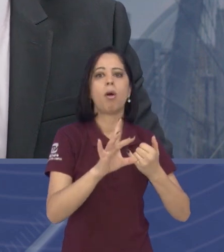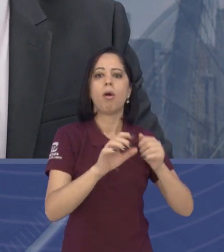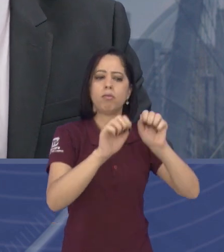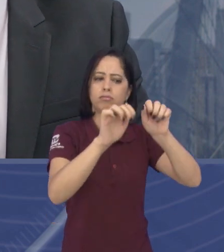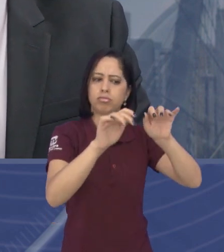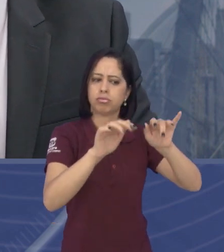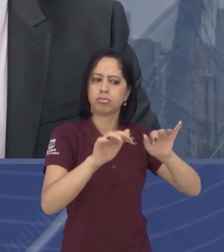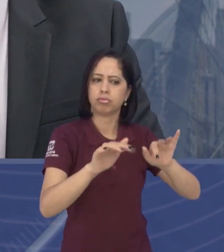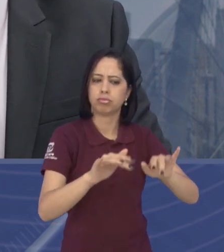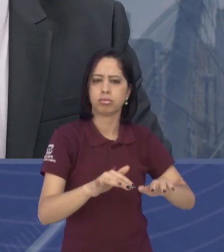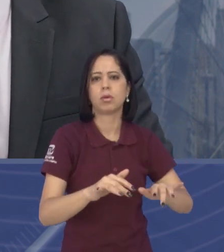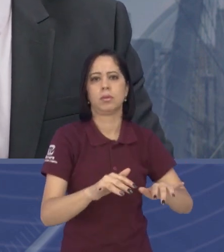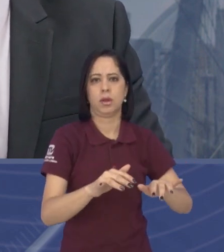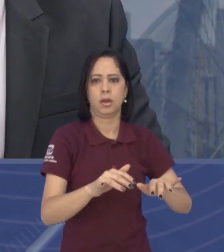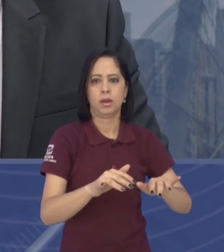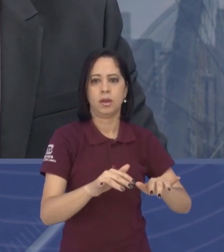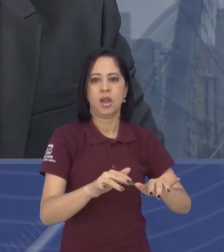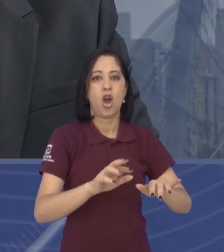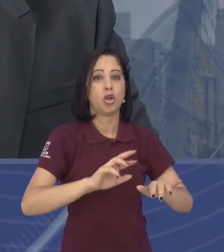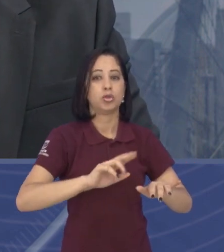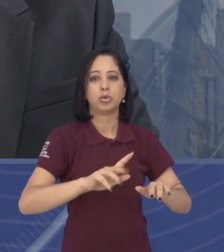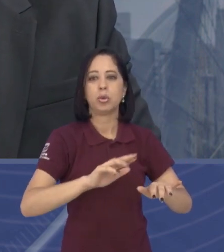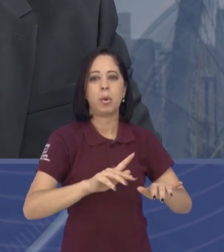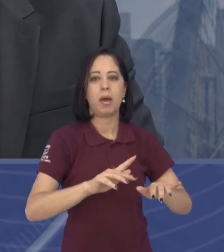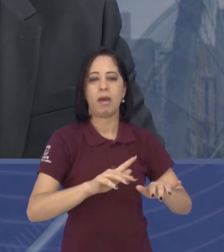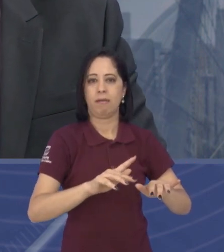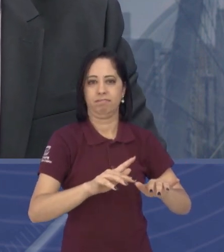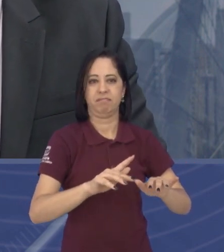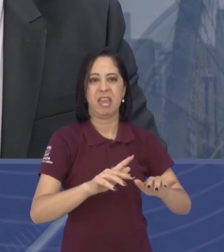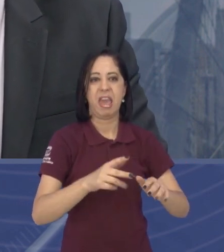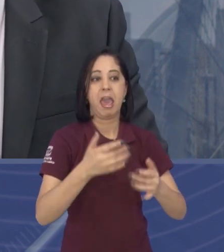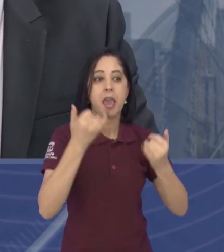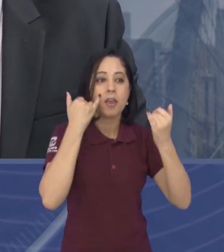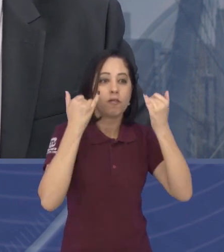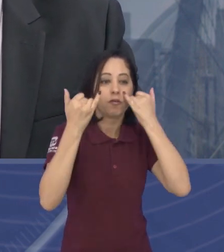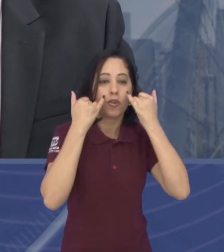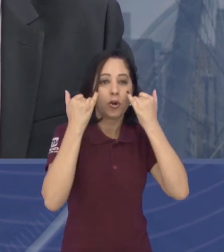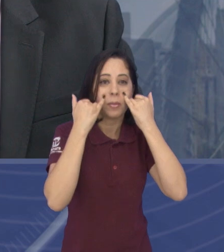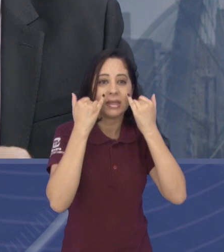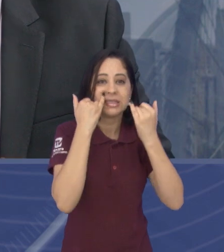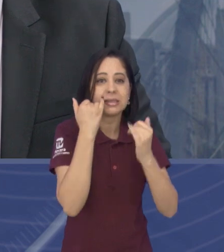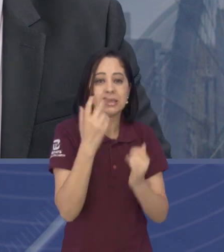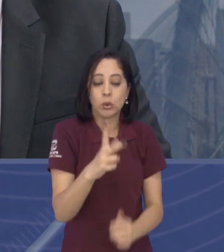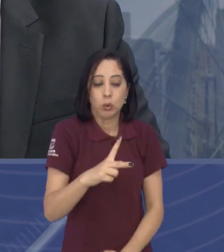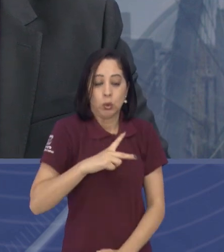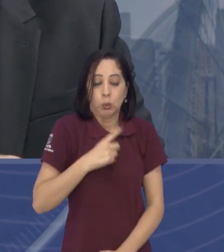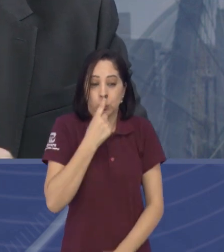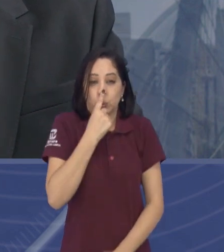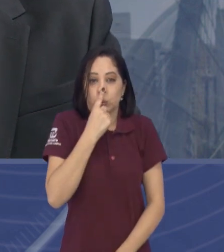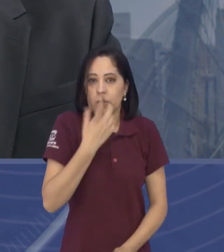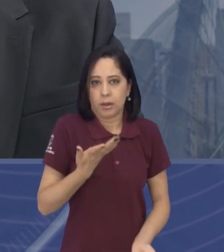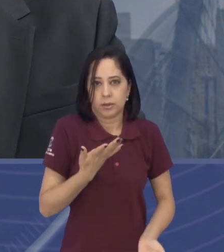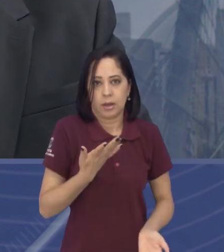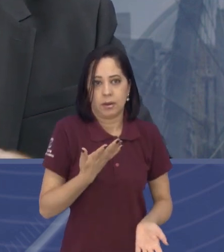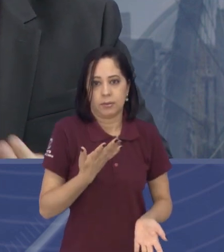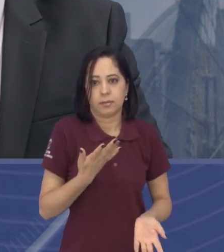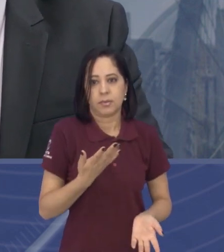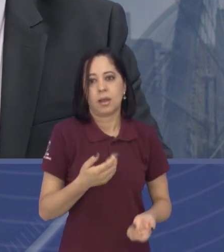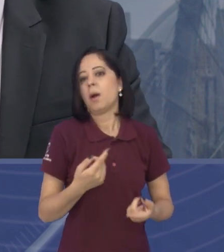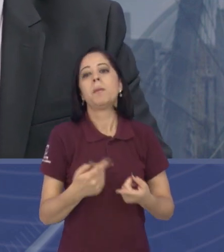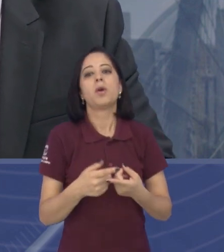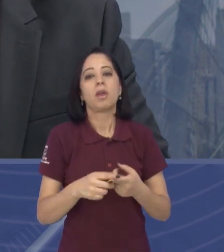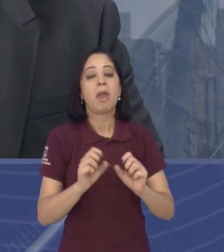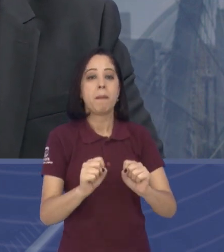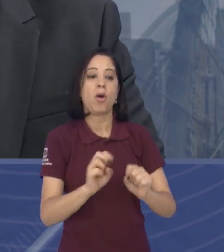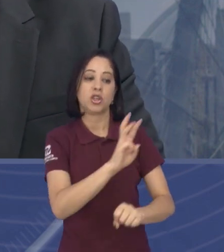para tratar de alguma forma, não mais do que elas precisam. Então, a pessoa já precisa ter uma desconfiança aí. Por quê? Pode ser um